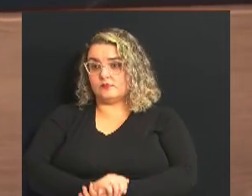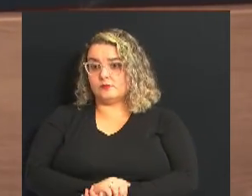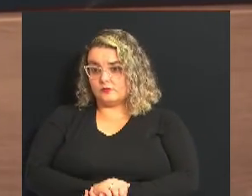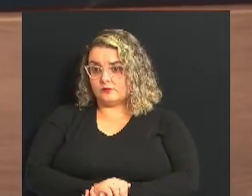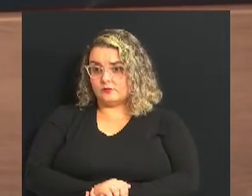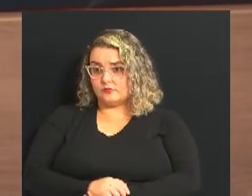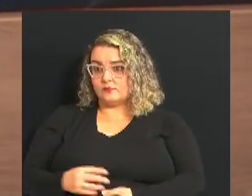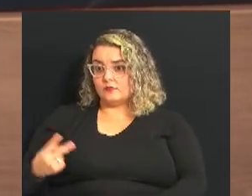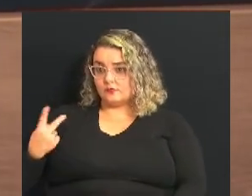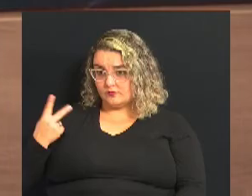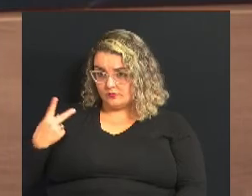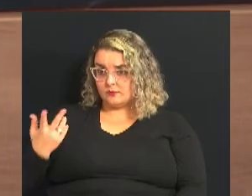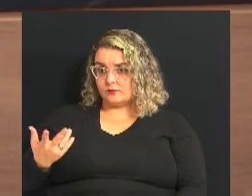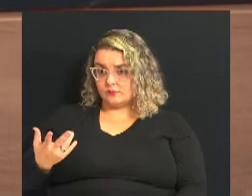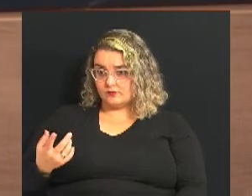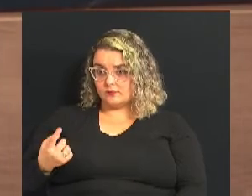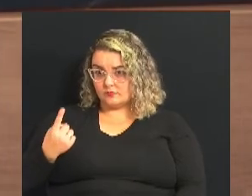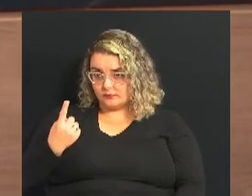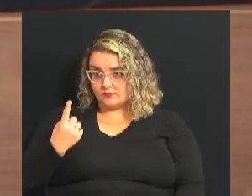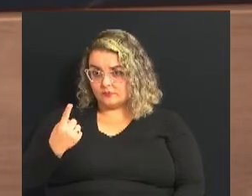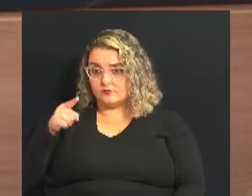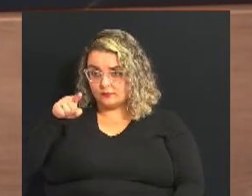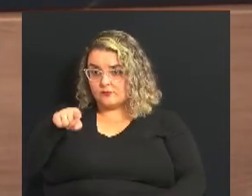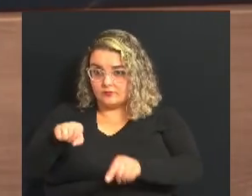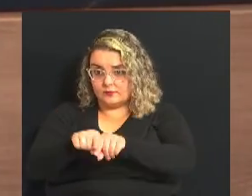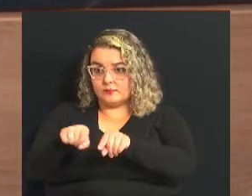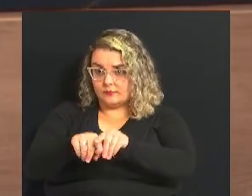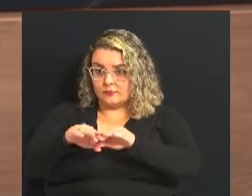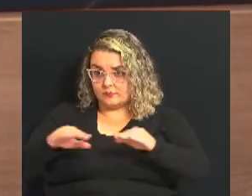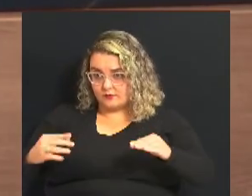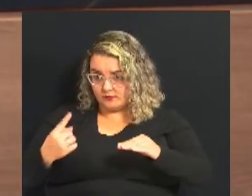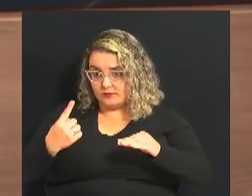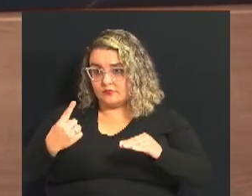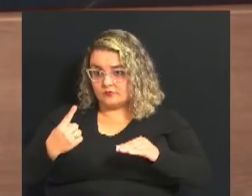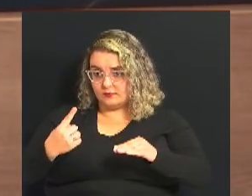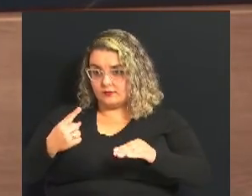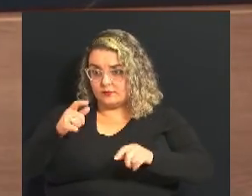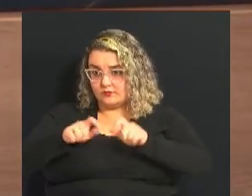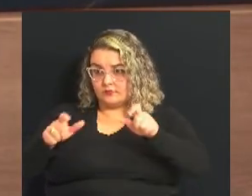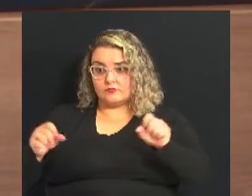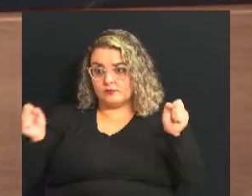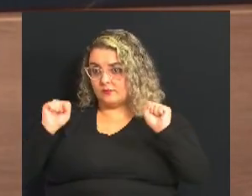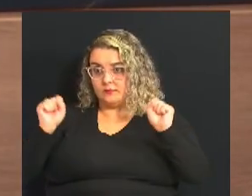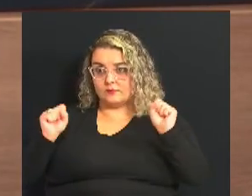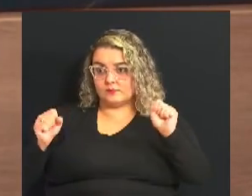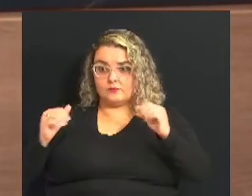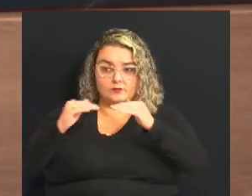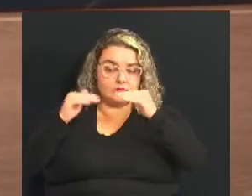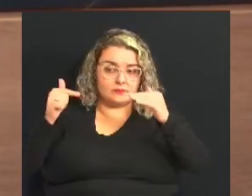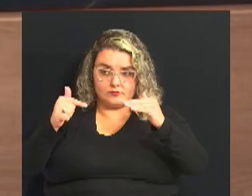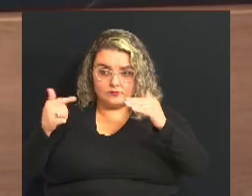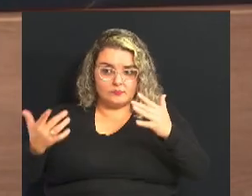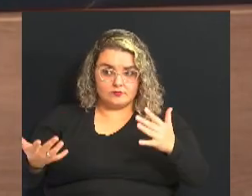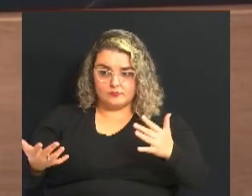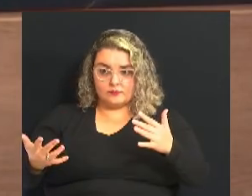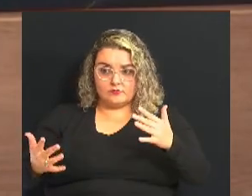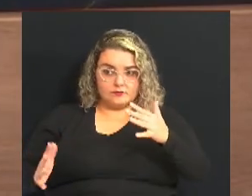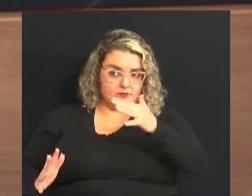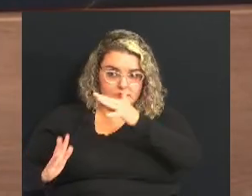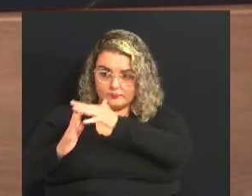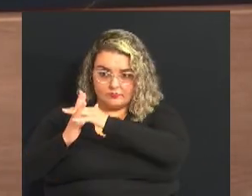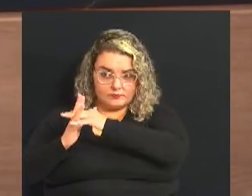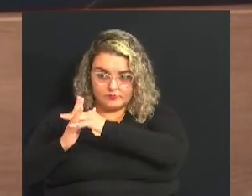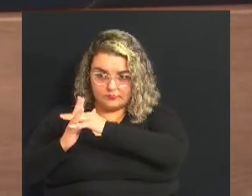aqui somos da camada 1, e você também é da camada 1. Né? O pessoal adora a camada 7. A 7 é uma